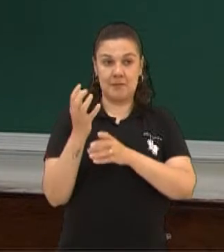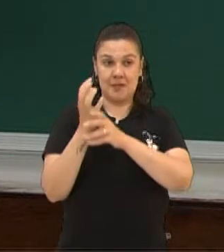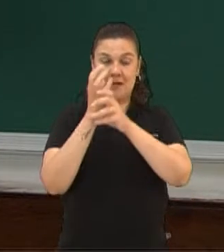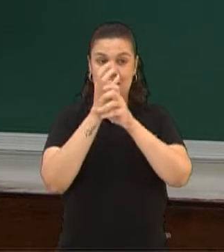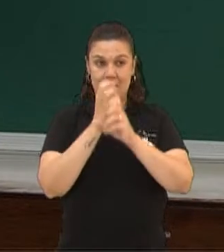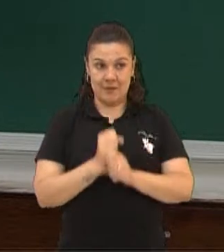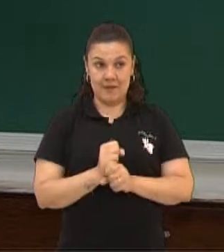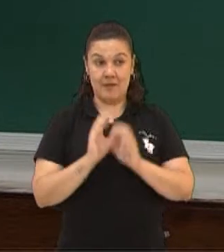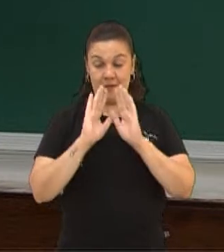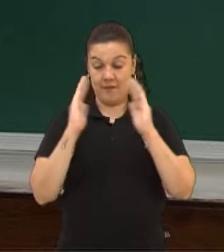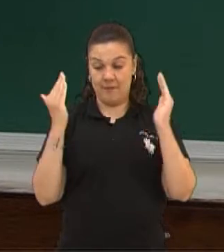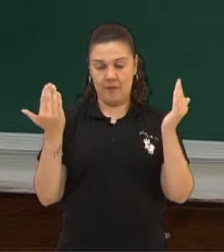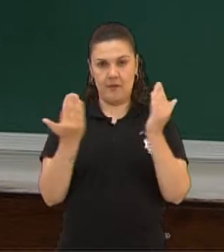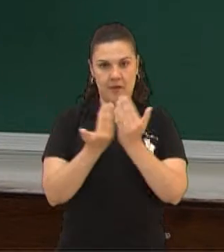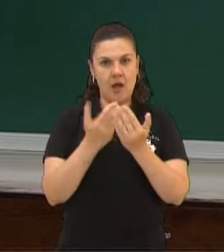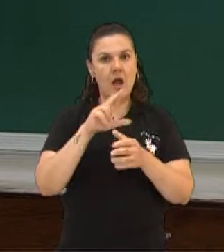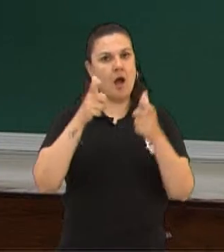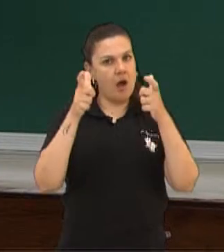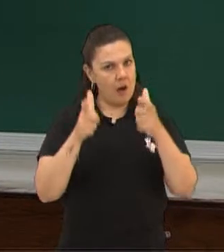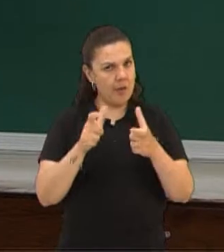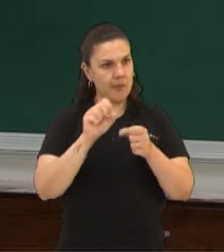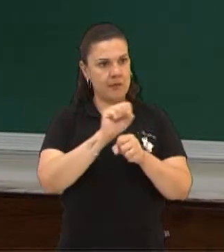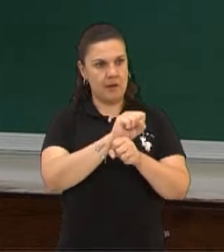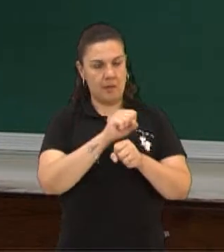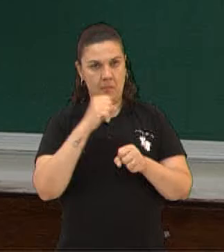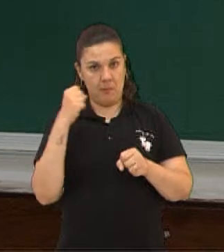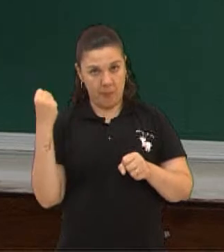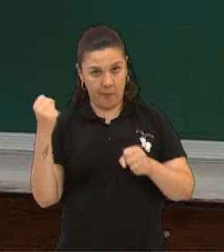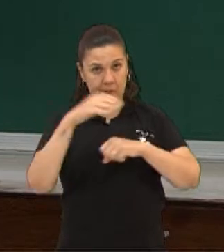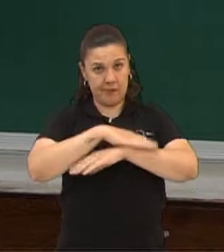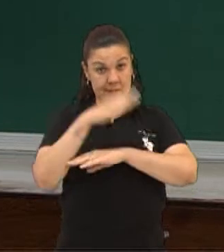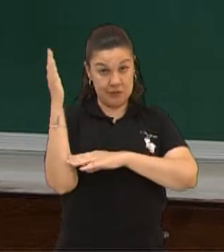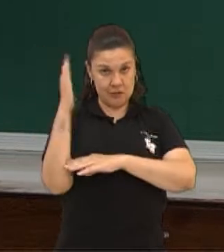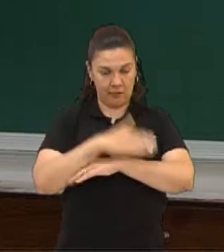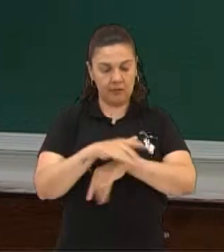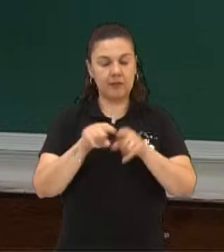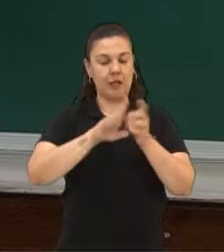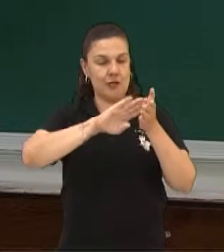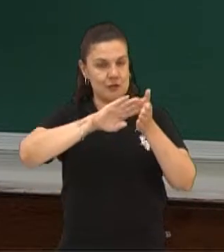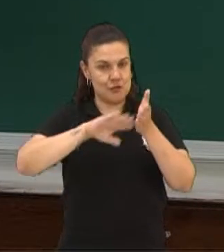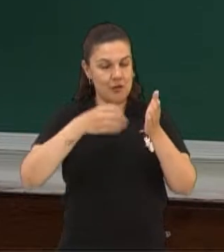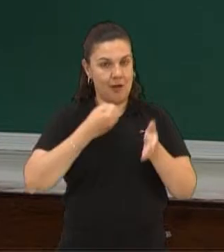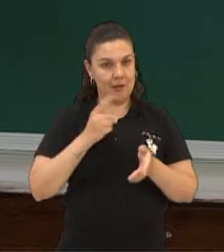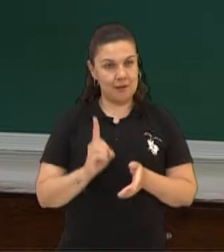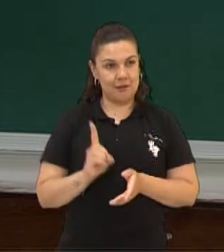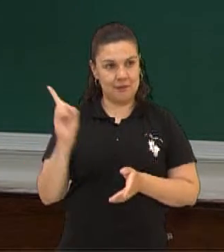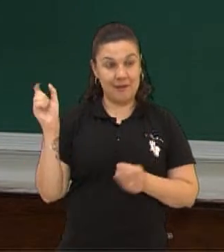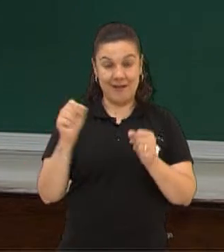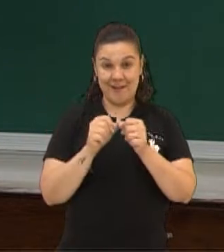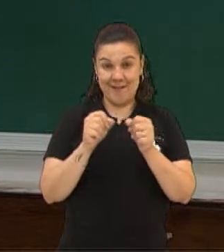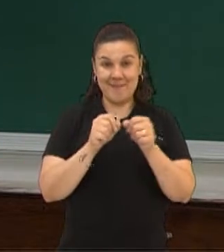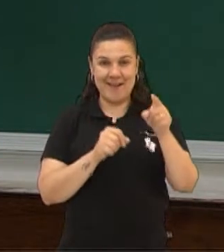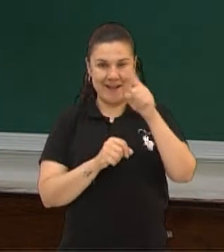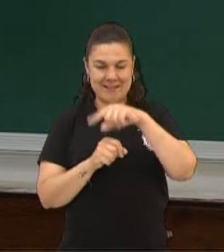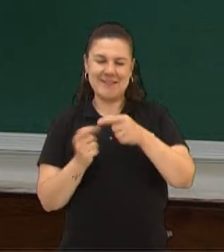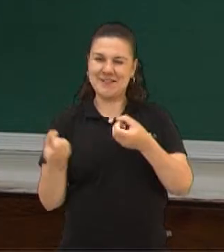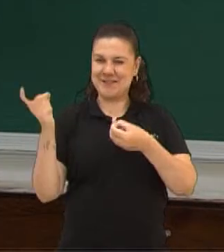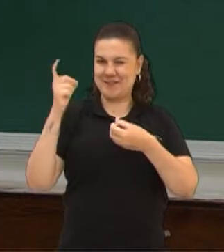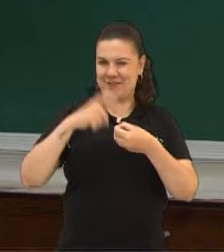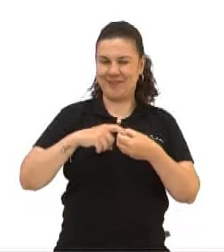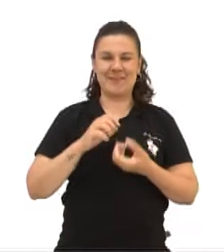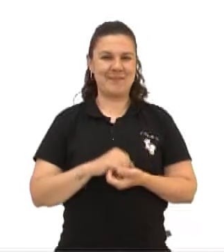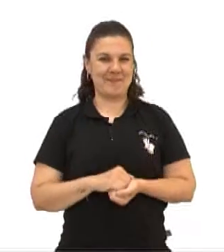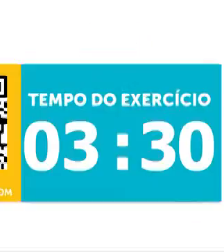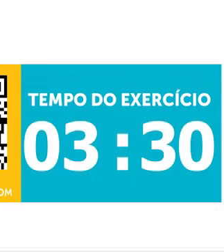a área das paredes e aonde tem porta e janela, tirar isso daí, tá bom? Então, façam aí que daqui a pouco a